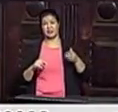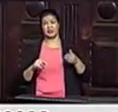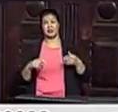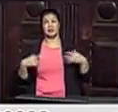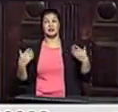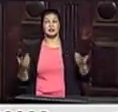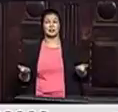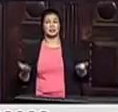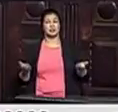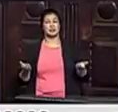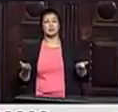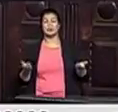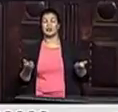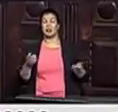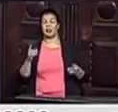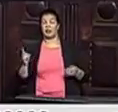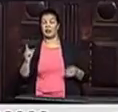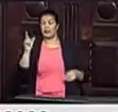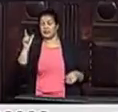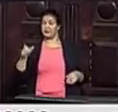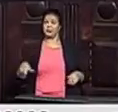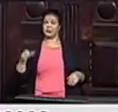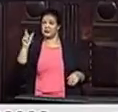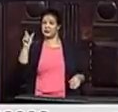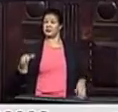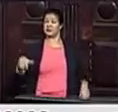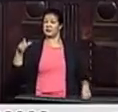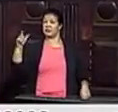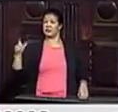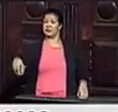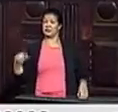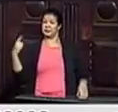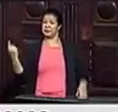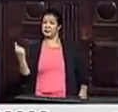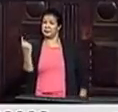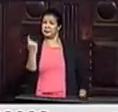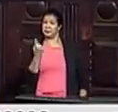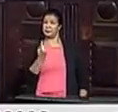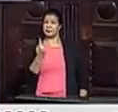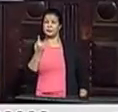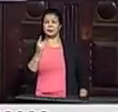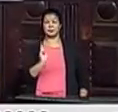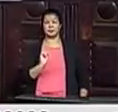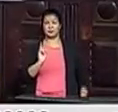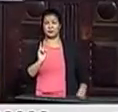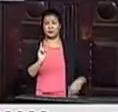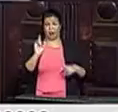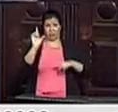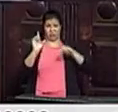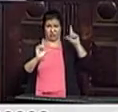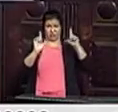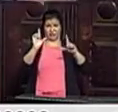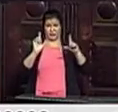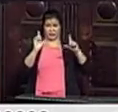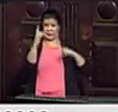tudo. Chega o candidato, como eu estou aqui, os senhores também estão, na frente da televisão, sem